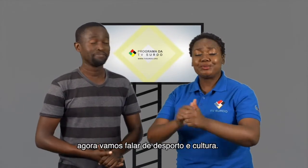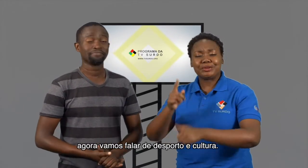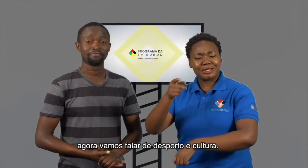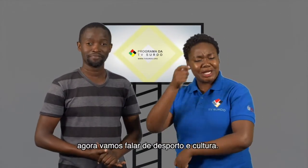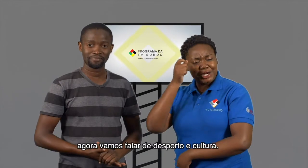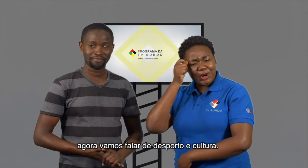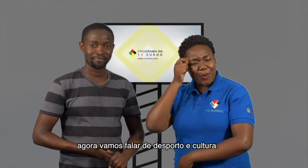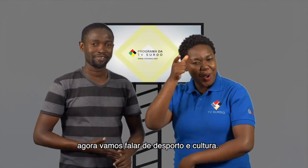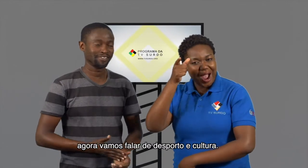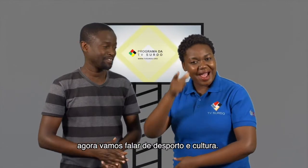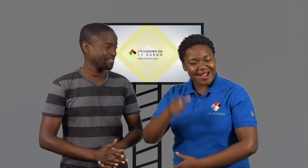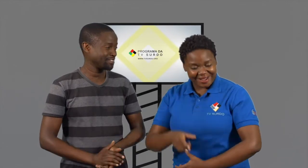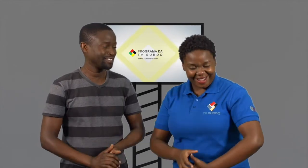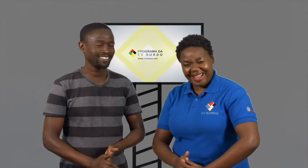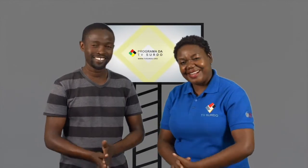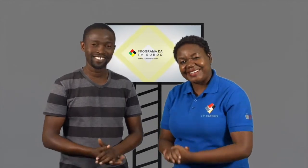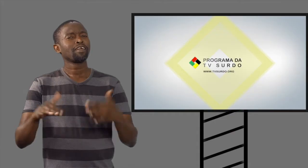desporto e cultura.